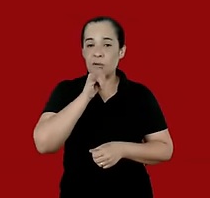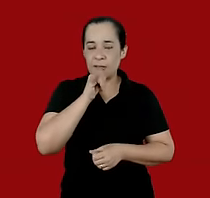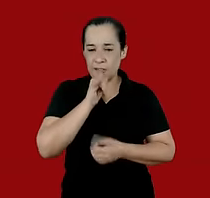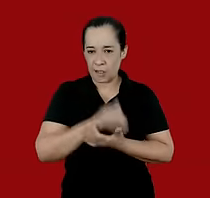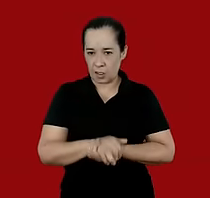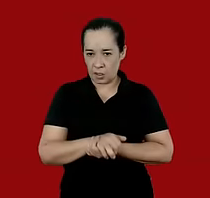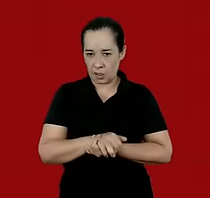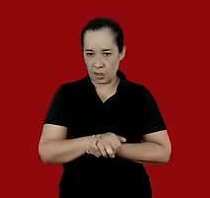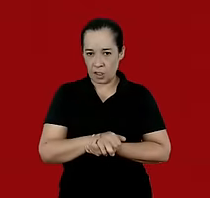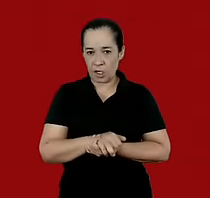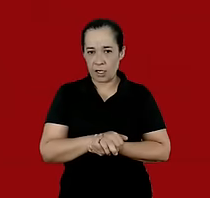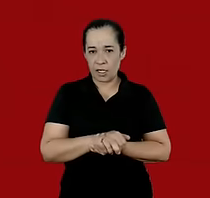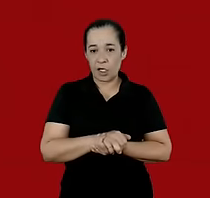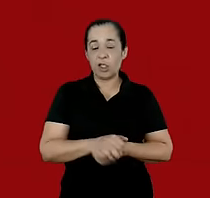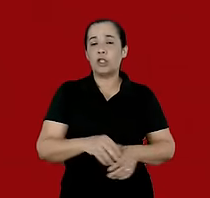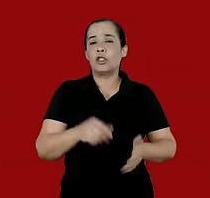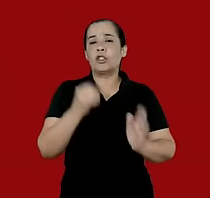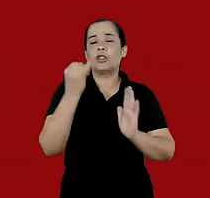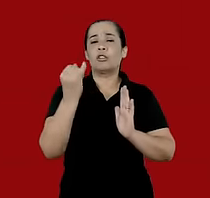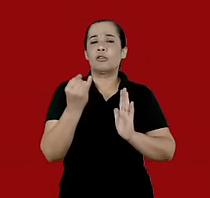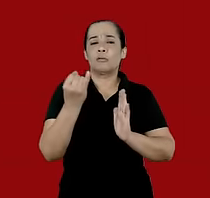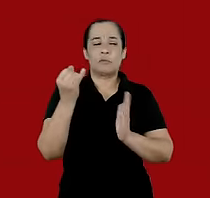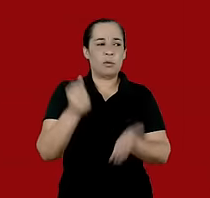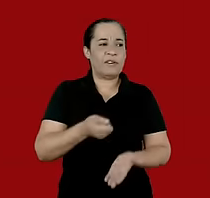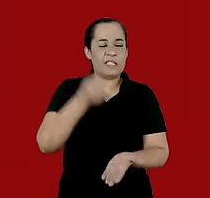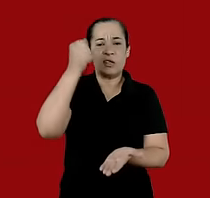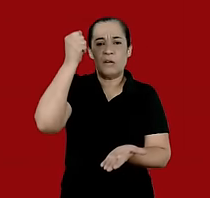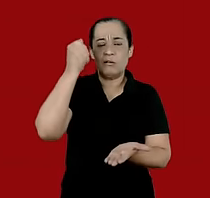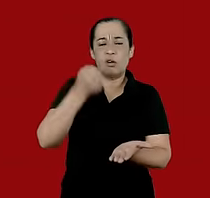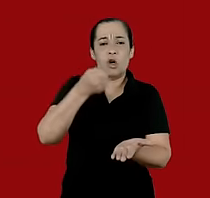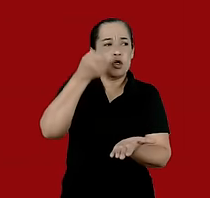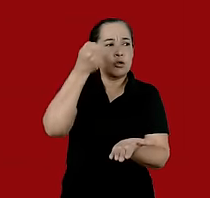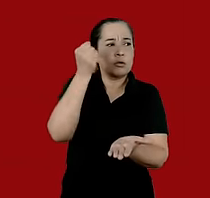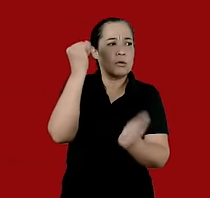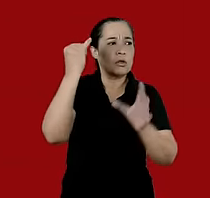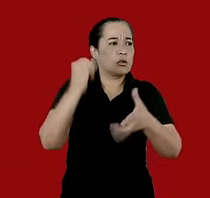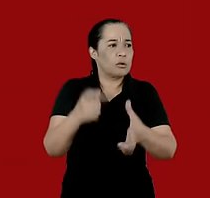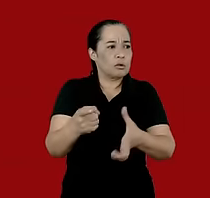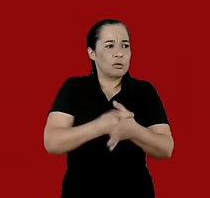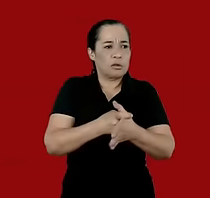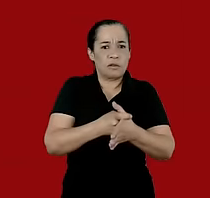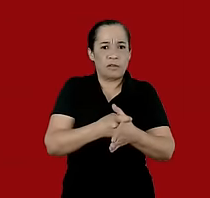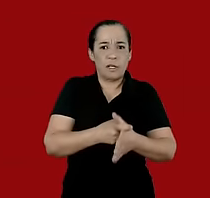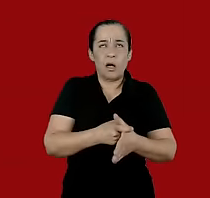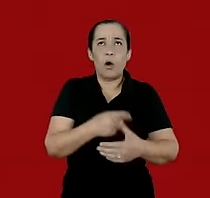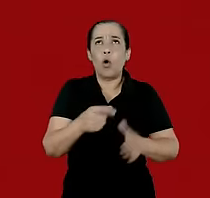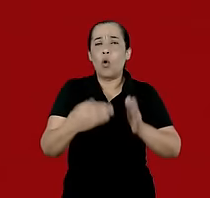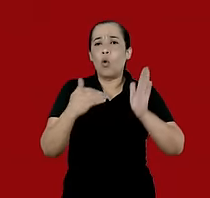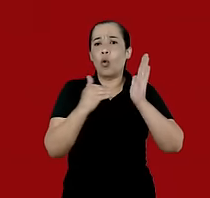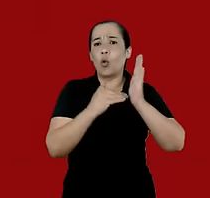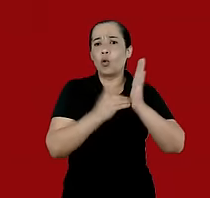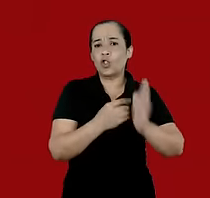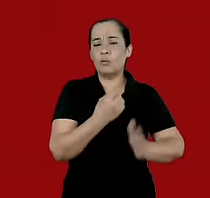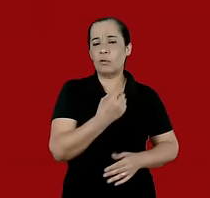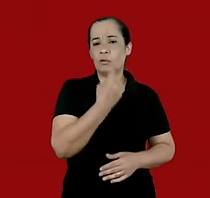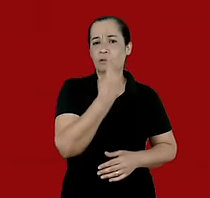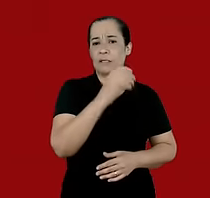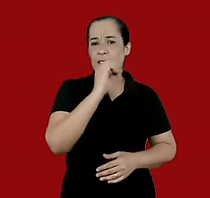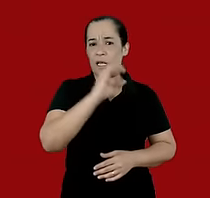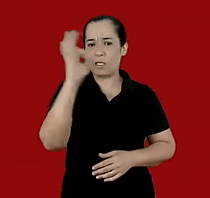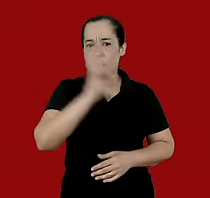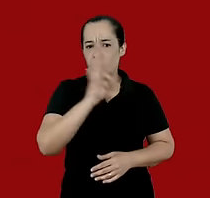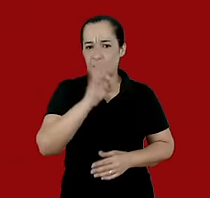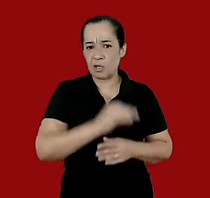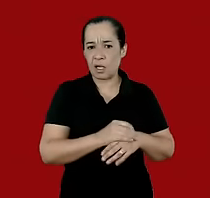de dívida de smis nos Estados Unidos foi de 3% para 10% o último índice foi 10.4 então ali já tá aparecendo um custo de rolagem bastante